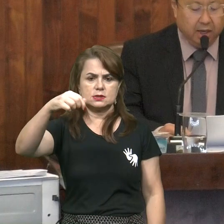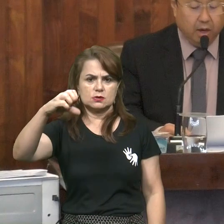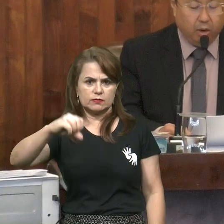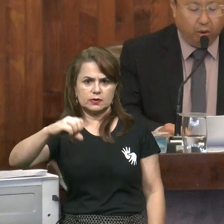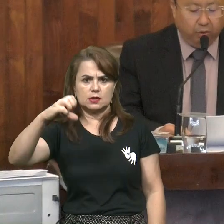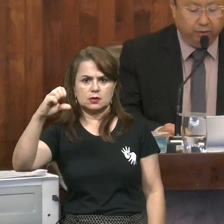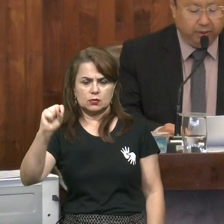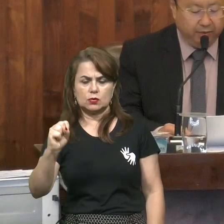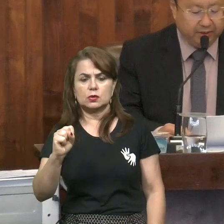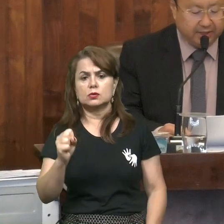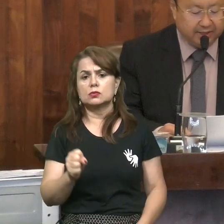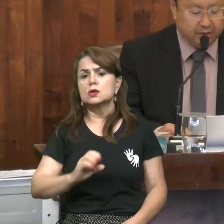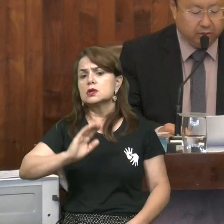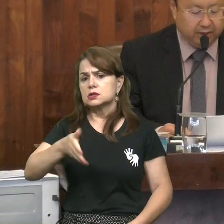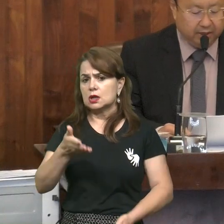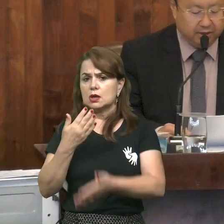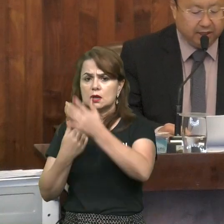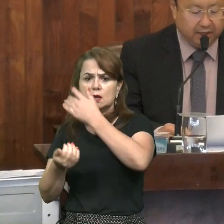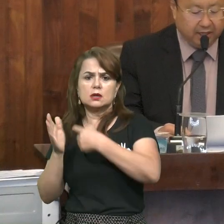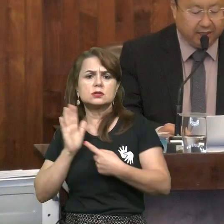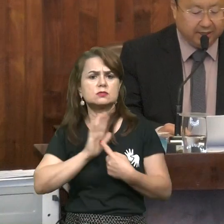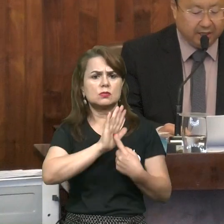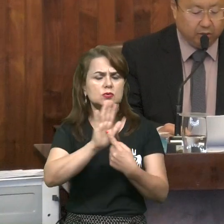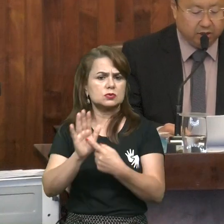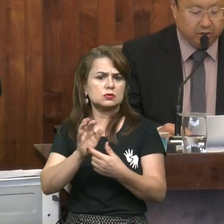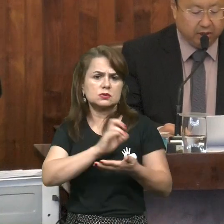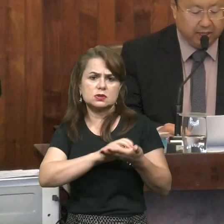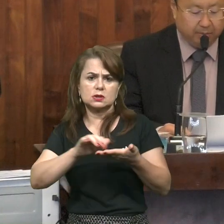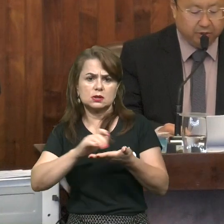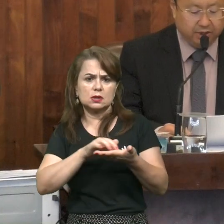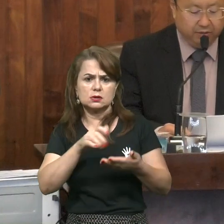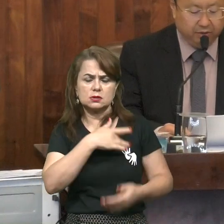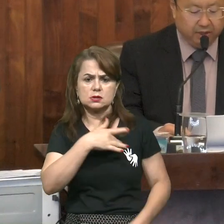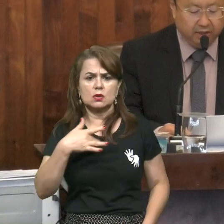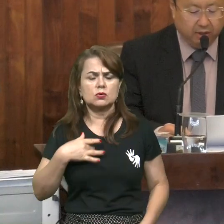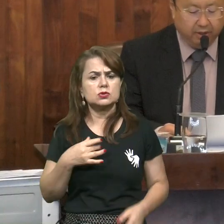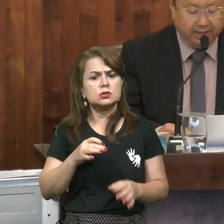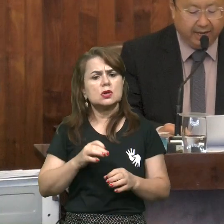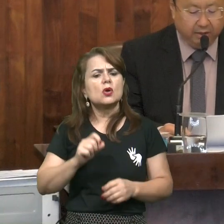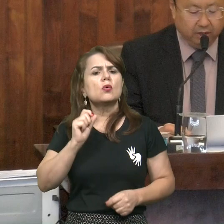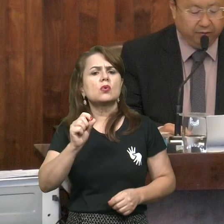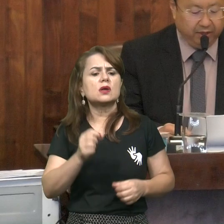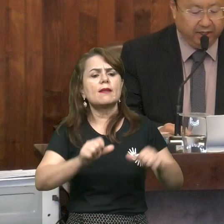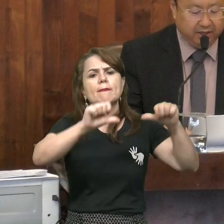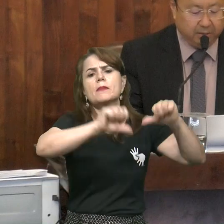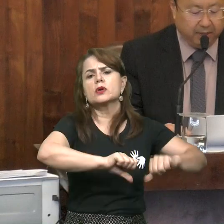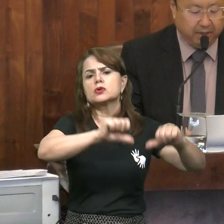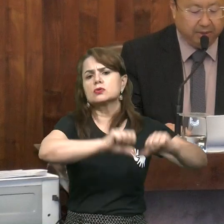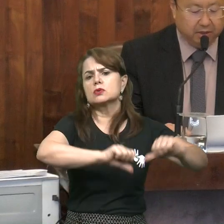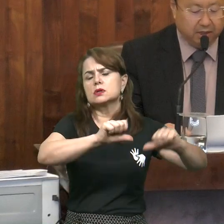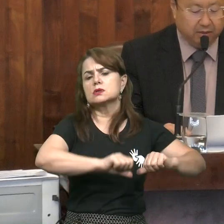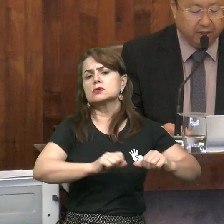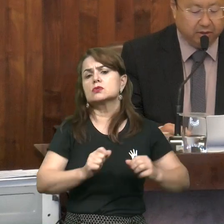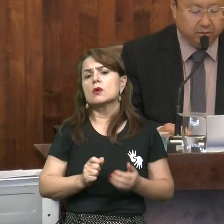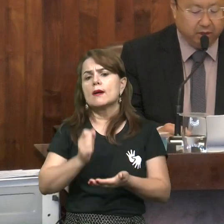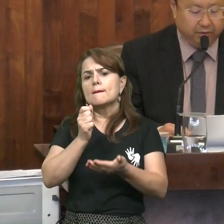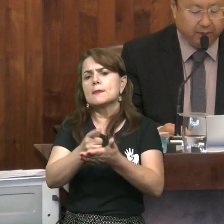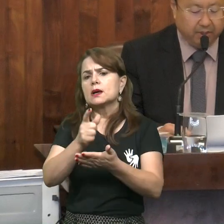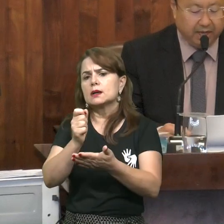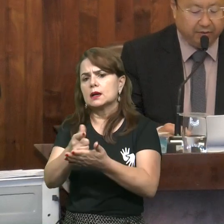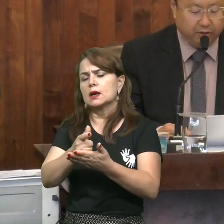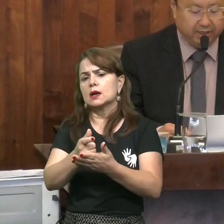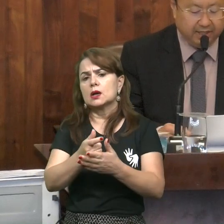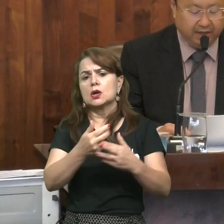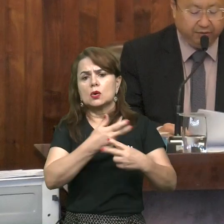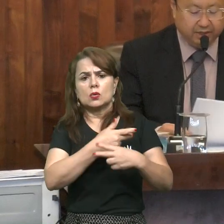20.788/2020, houve manifestação do então secretário da Saúde quanto a possível dano ao erário referente ao pagamento do aluguel de imóvel